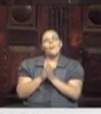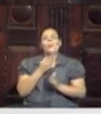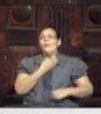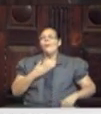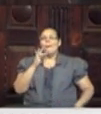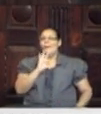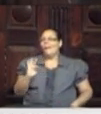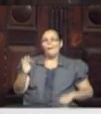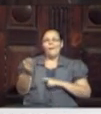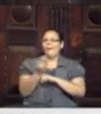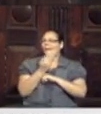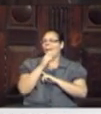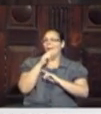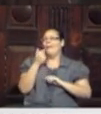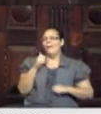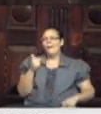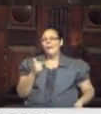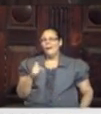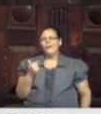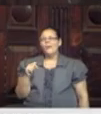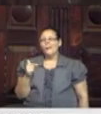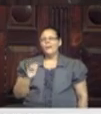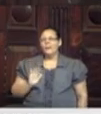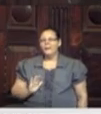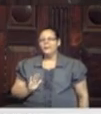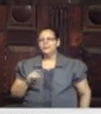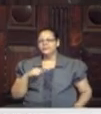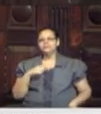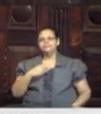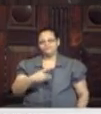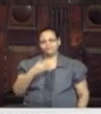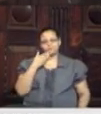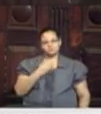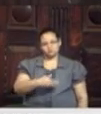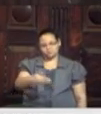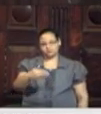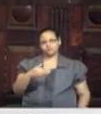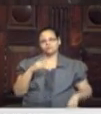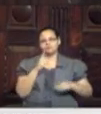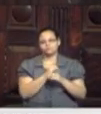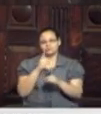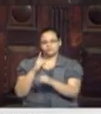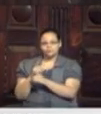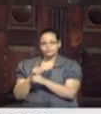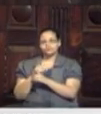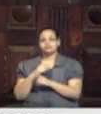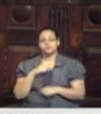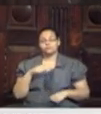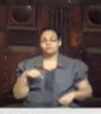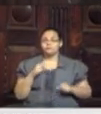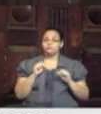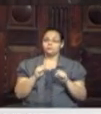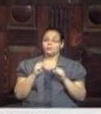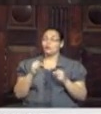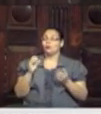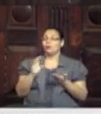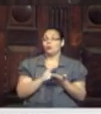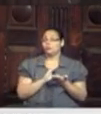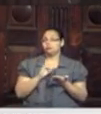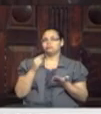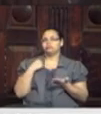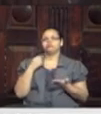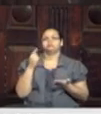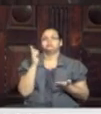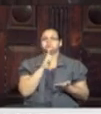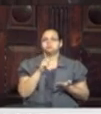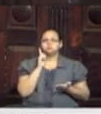que não vem, que os arrestos vão sendo feitos, se a partir desse encontro de contas poderemos ter ou poderemos dar